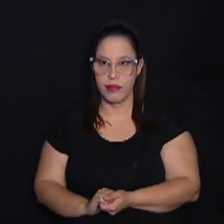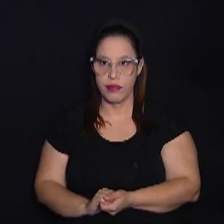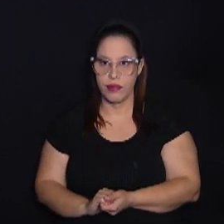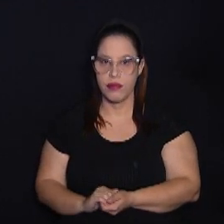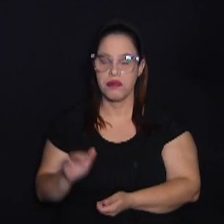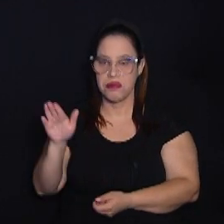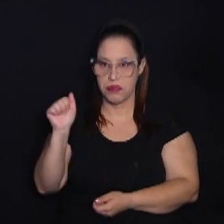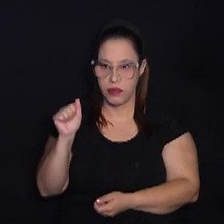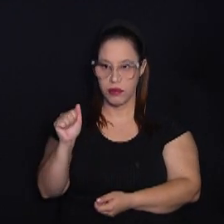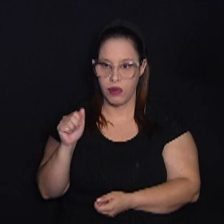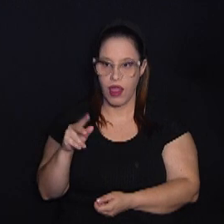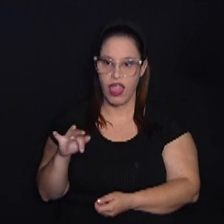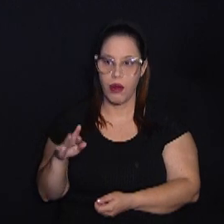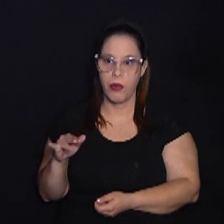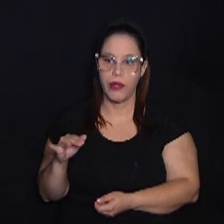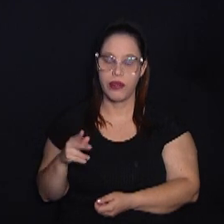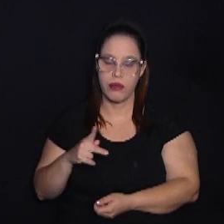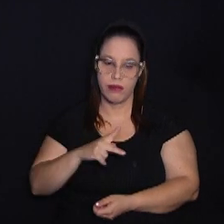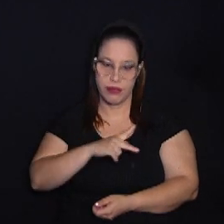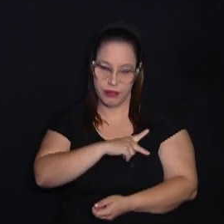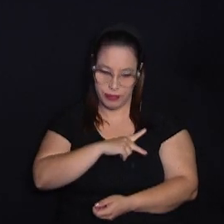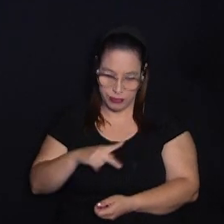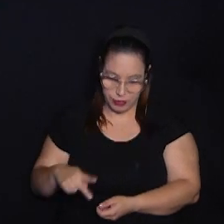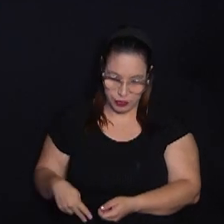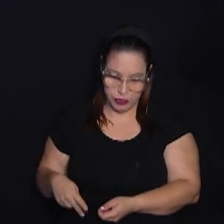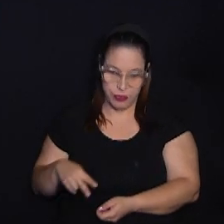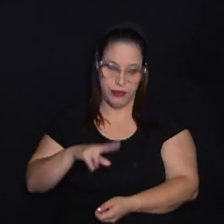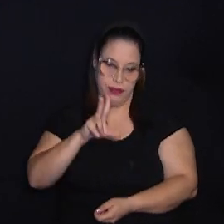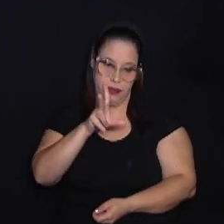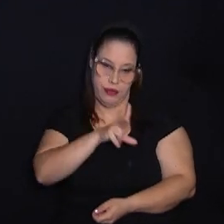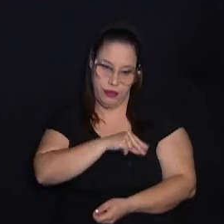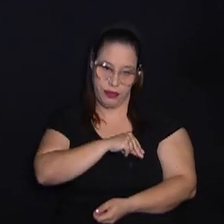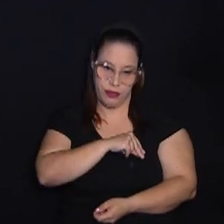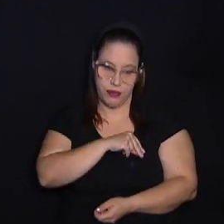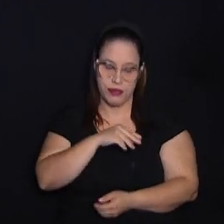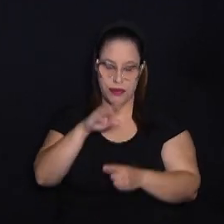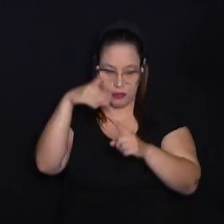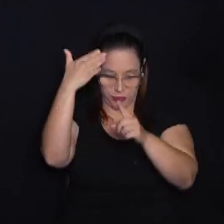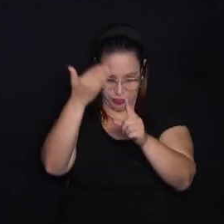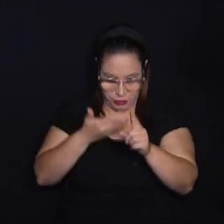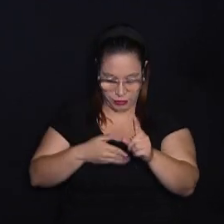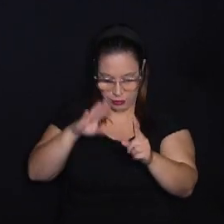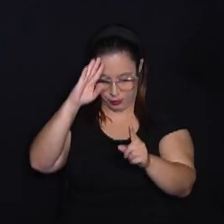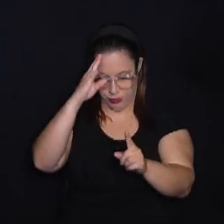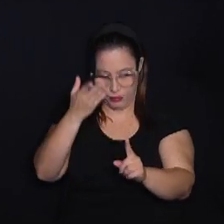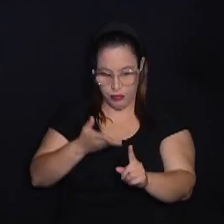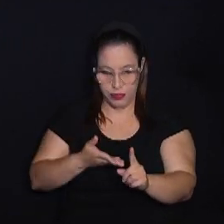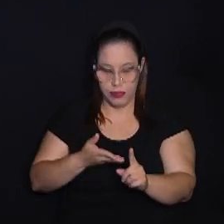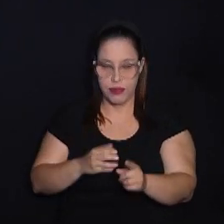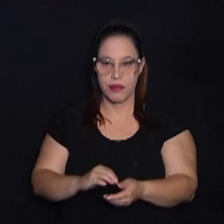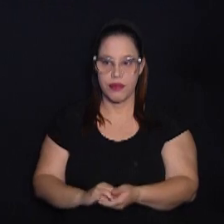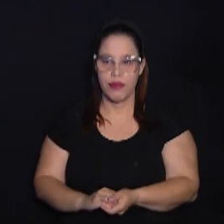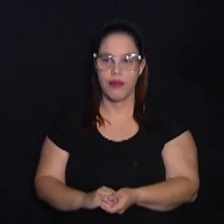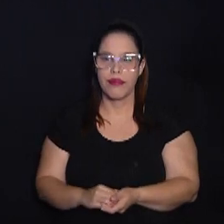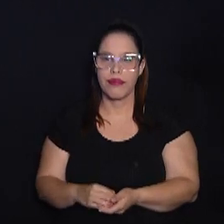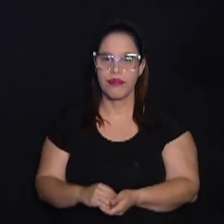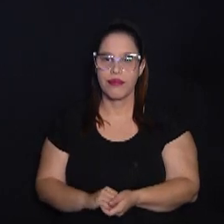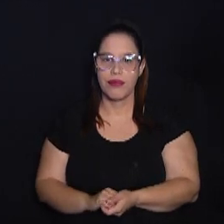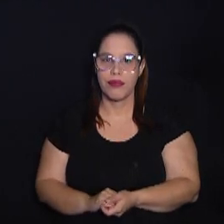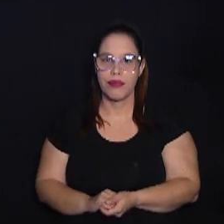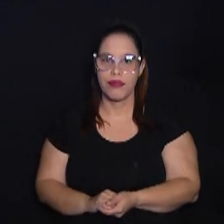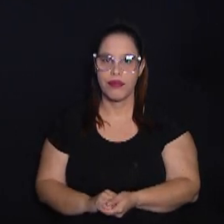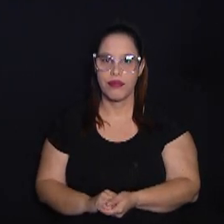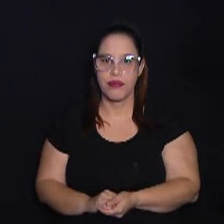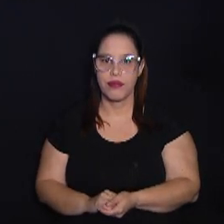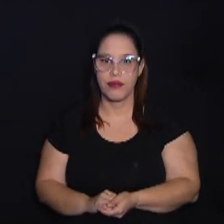Chamamos à tribuna agora o presidente Luiz Rossini para a homenagem da Câmara Municipal de Campinas à agraciada desta noite.